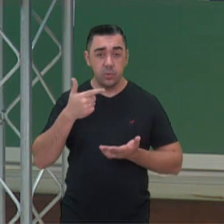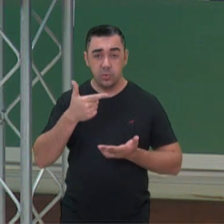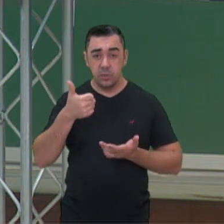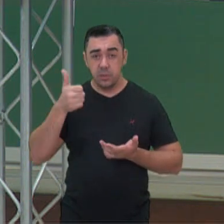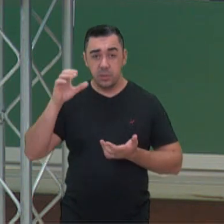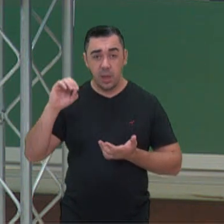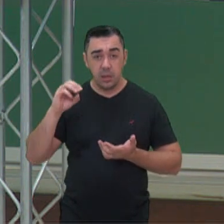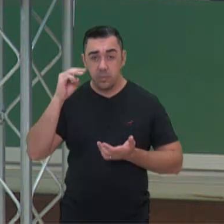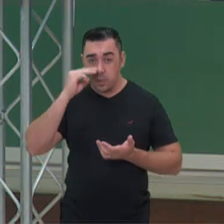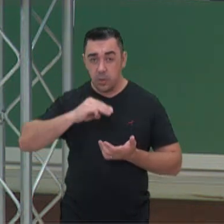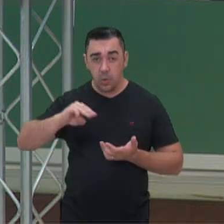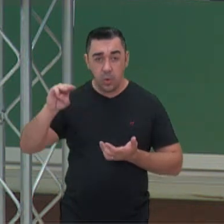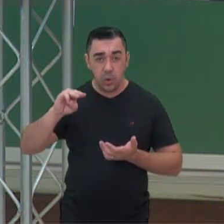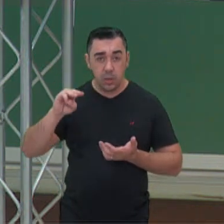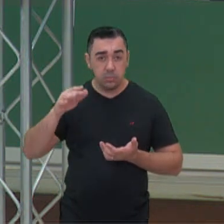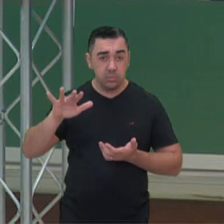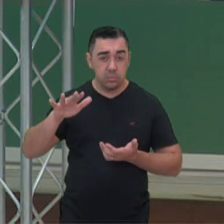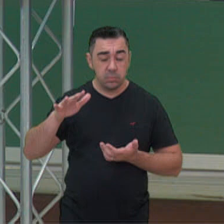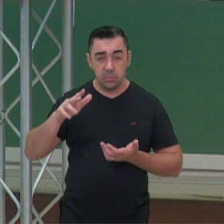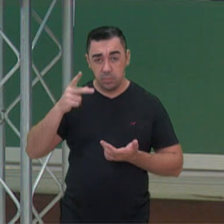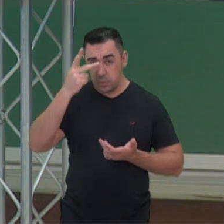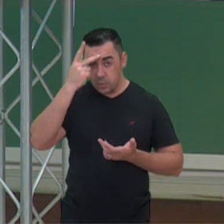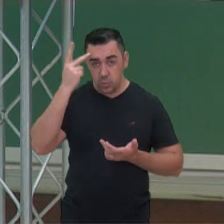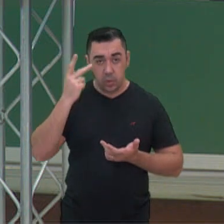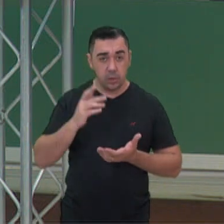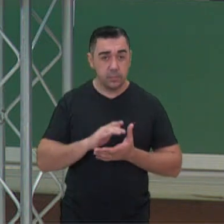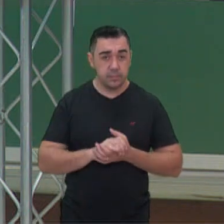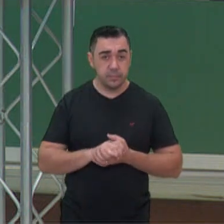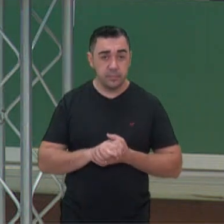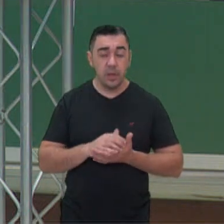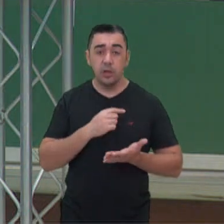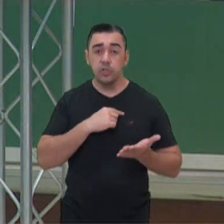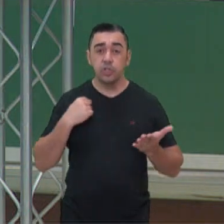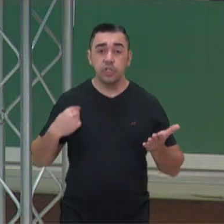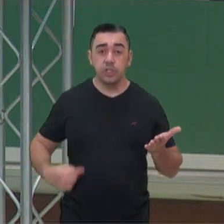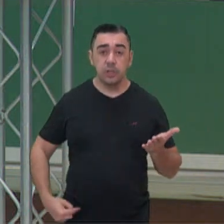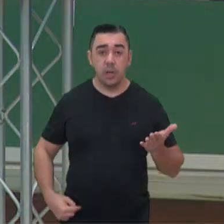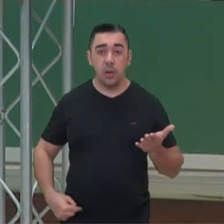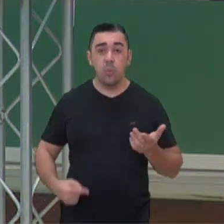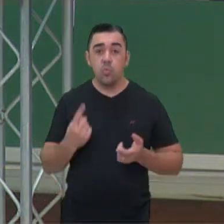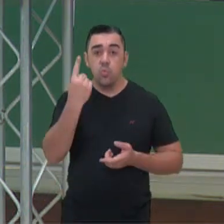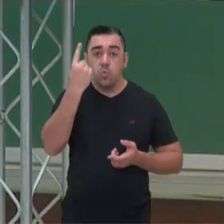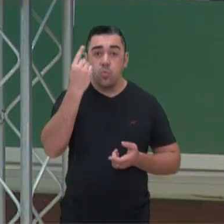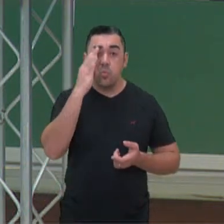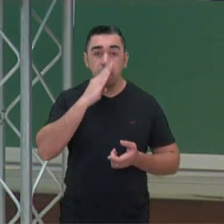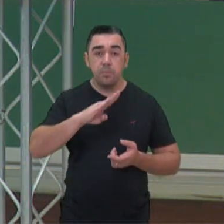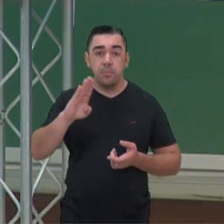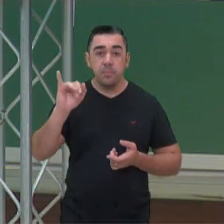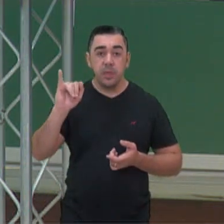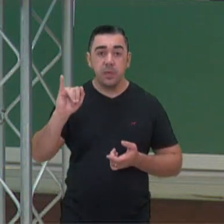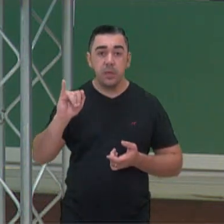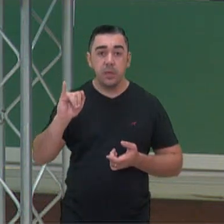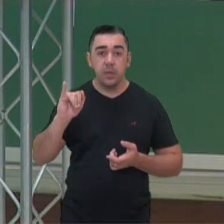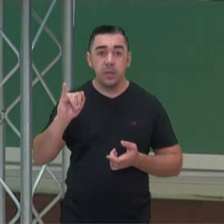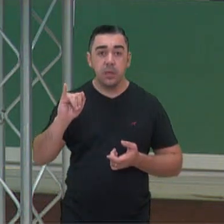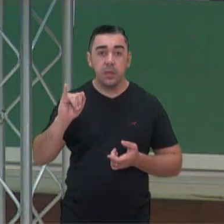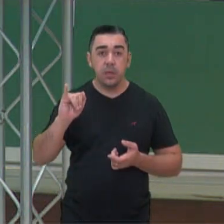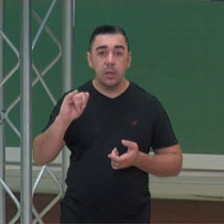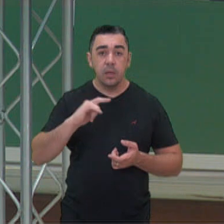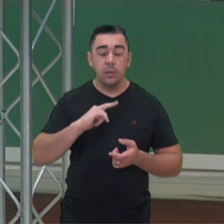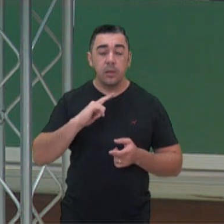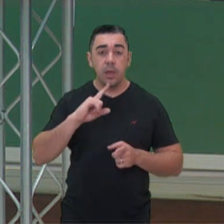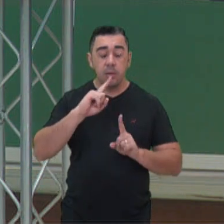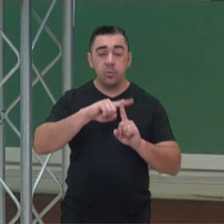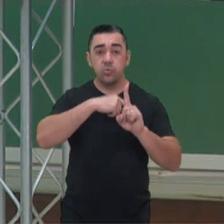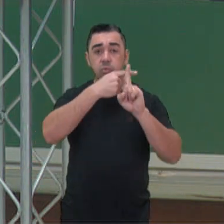ter o censo. Se nós temos 210 milhões e a China 1 bilhão e 300 milhões, eles têm 1 bilhão e 100 milhões a